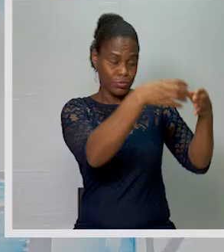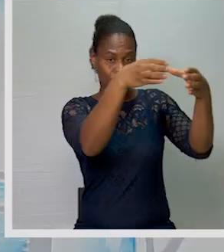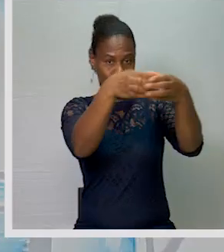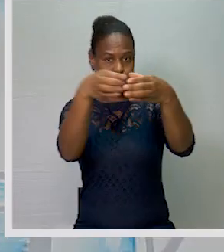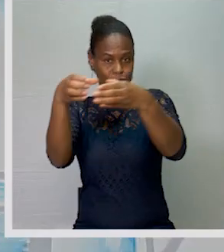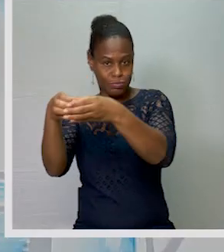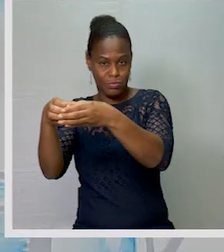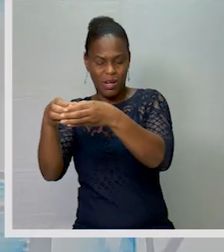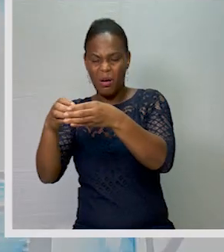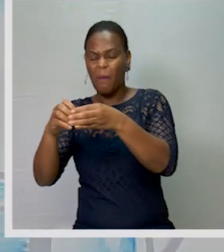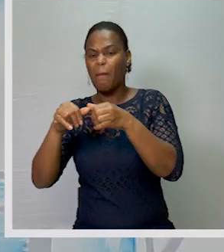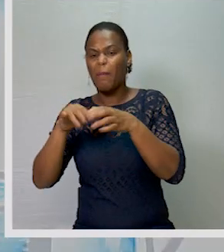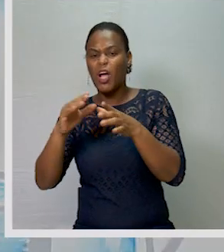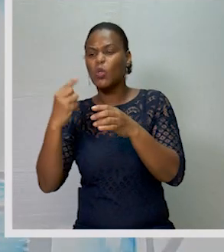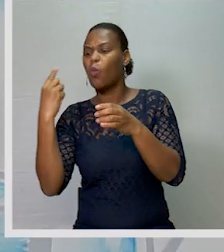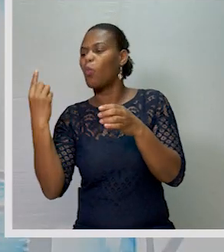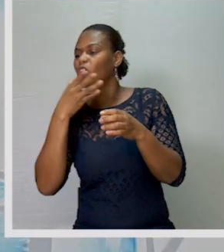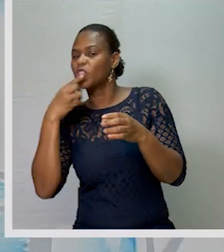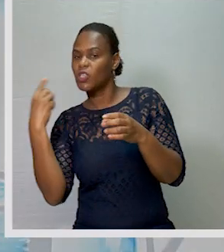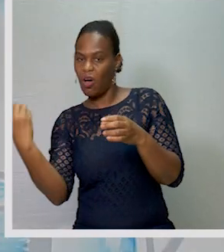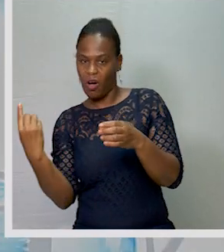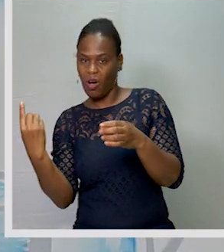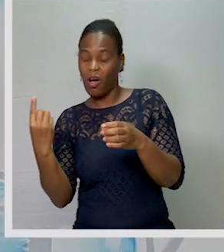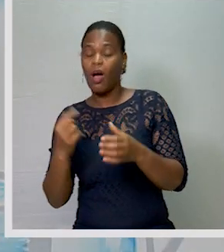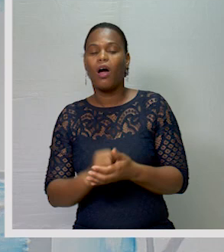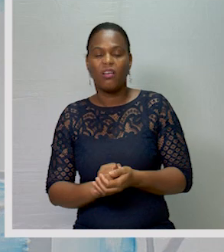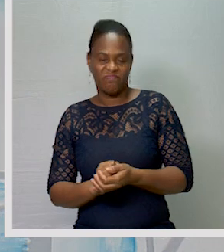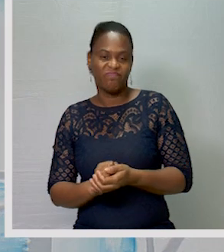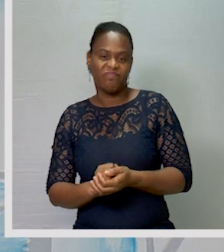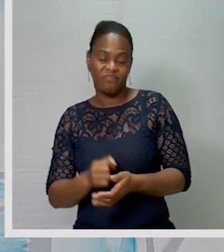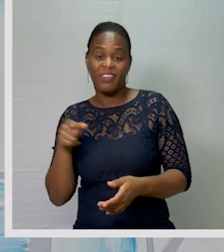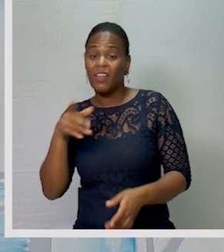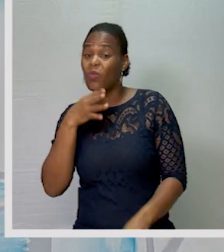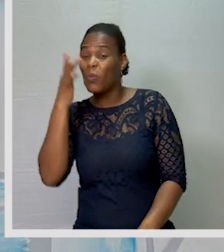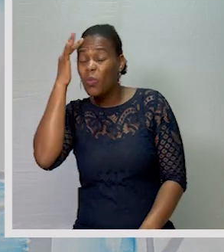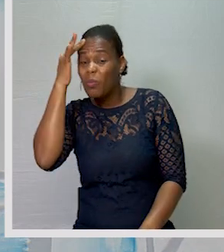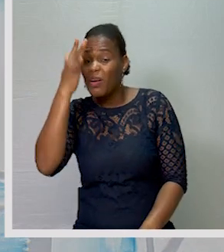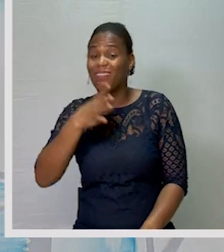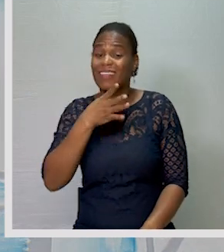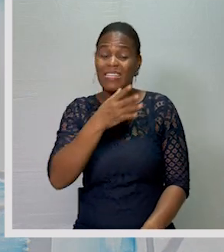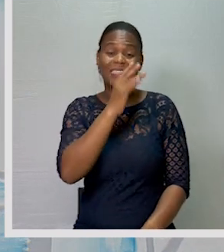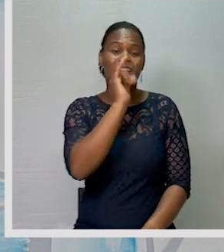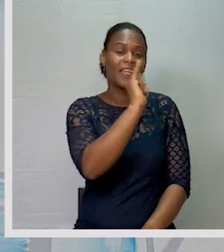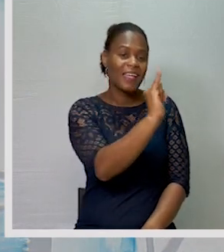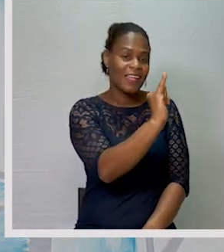2, nós dissemos que o número é ímpar. Por quê? Fizemos o